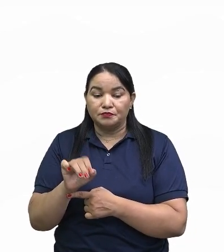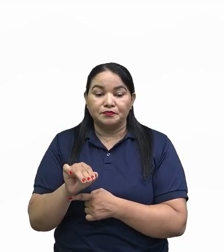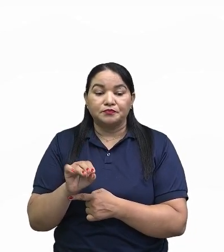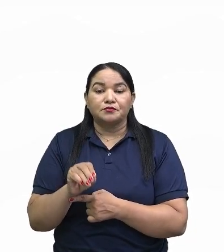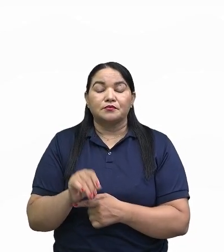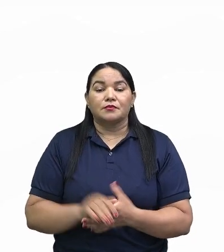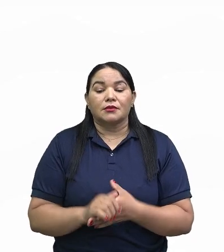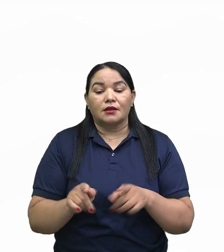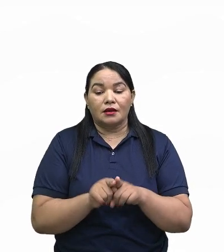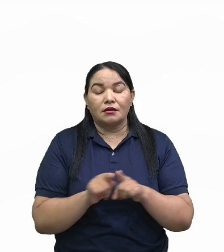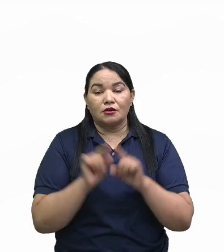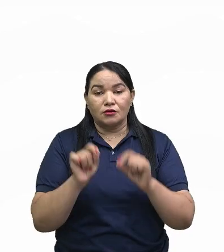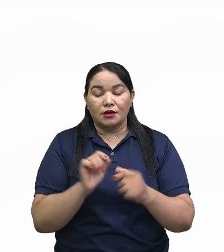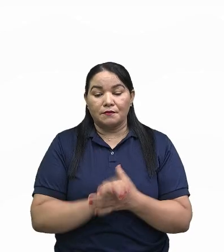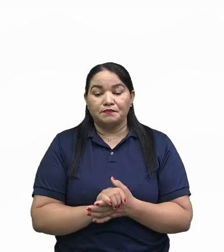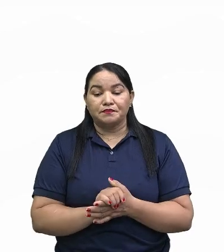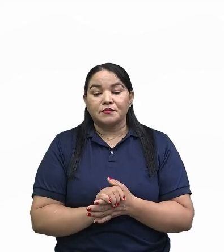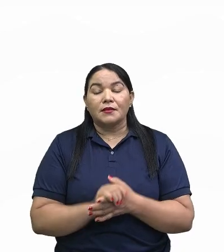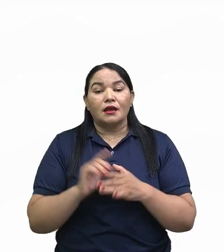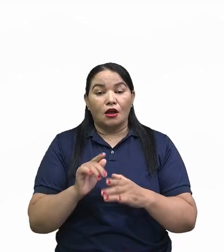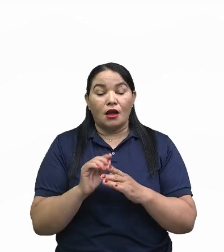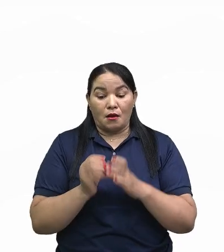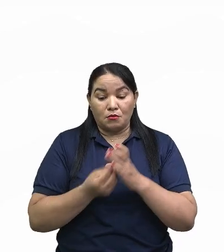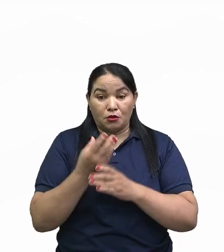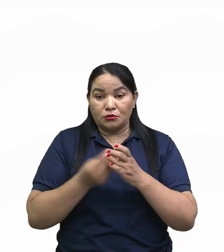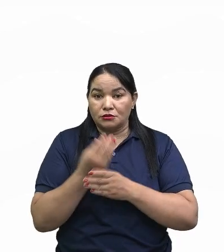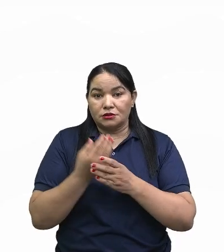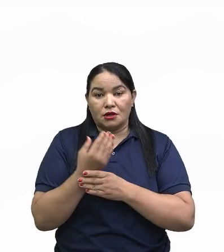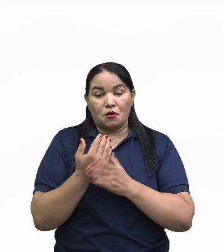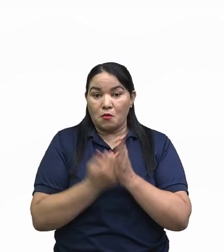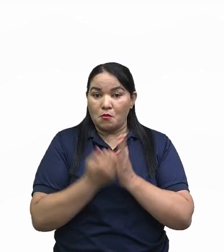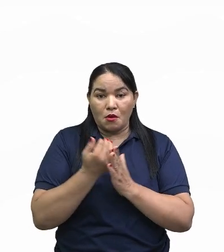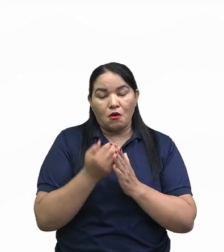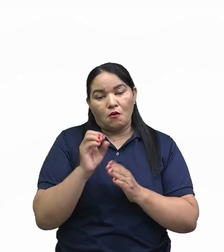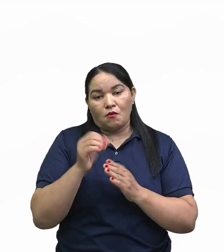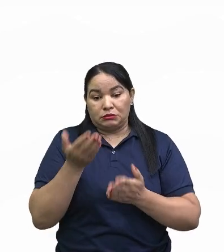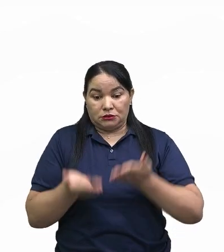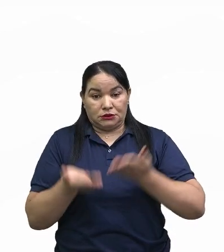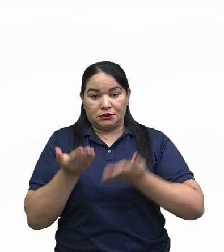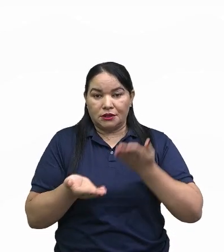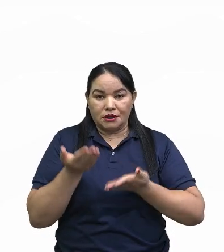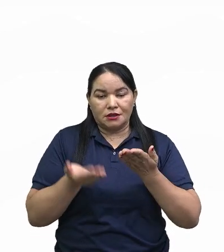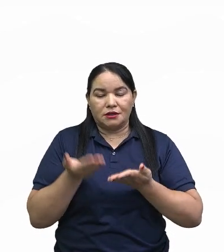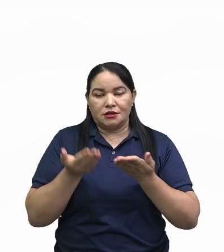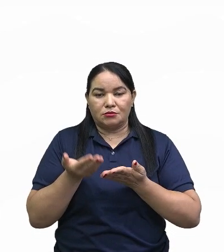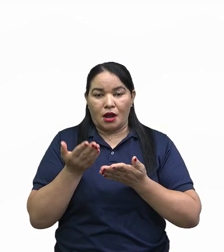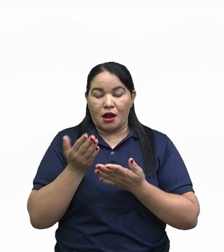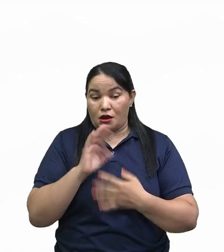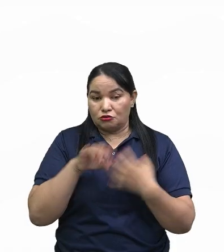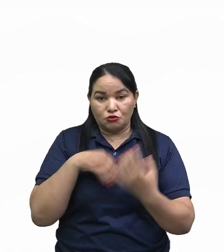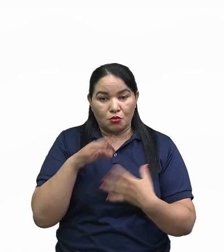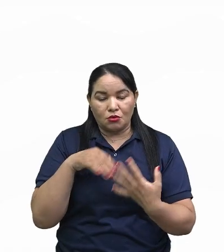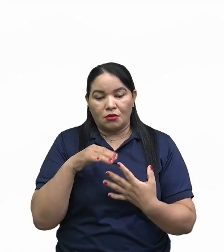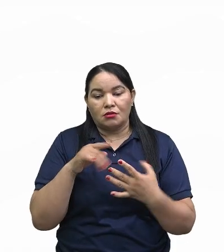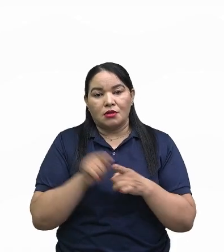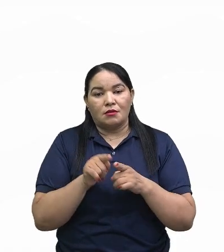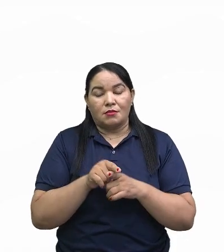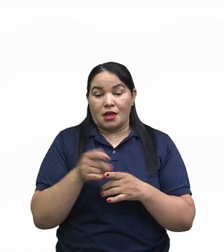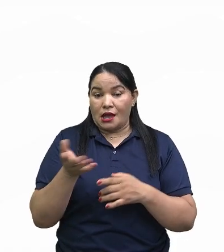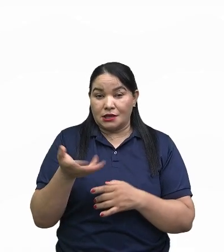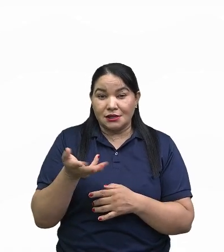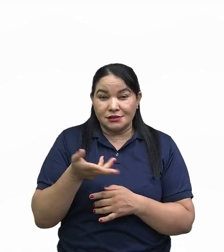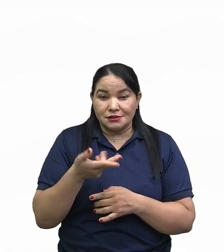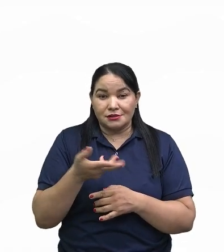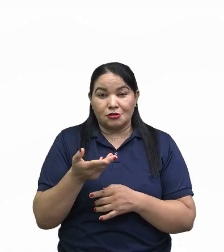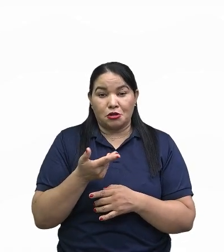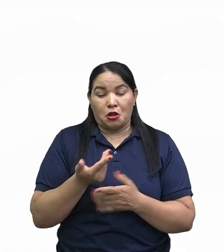são produzidos ali além do ideal, então ocorre um desequilíbrio. E aí, nesse caso, acelera o